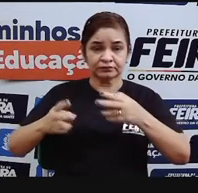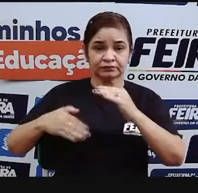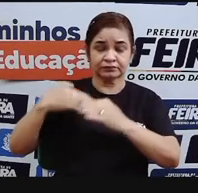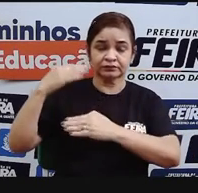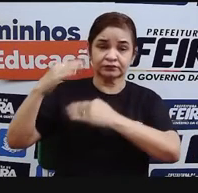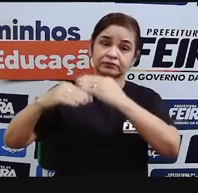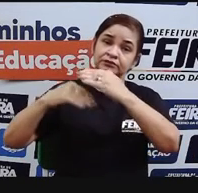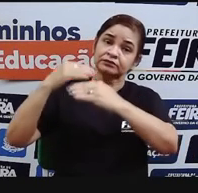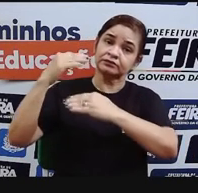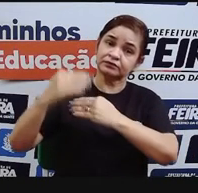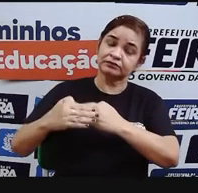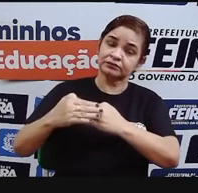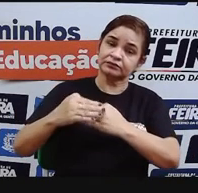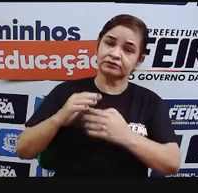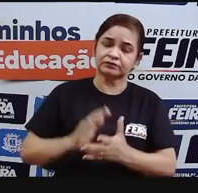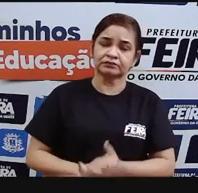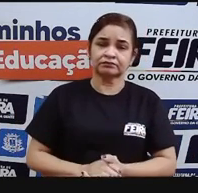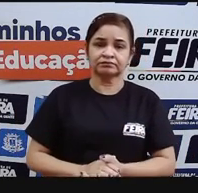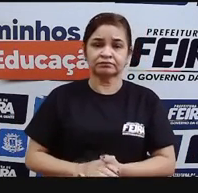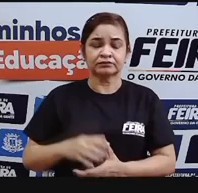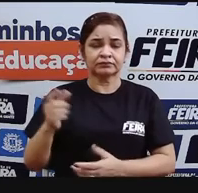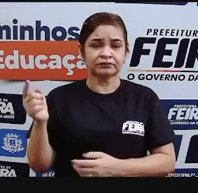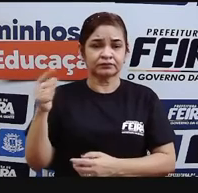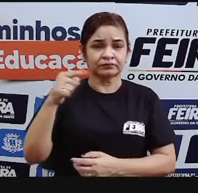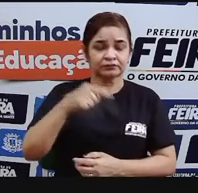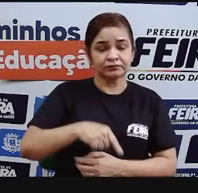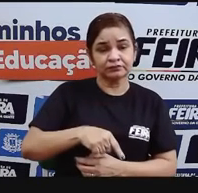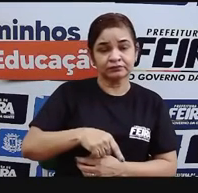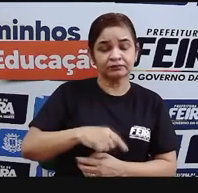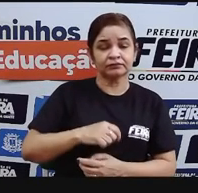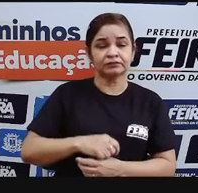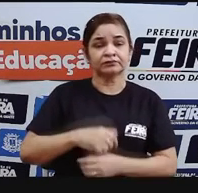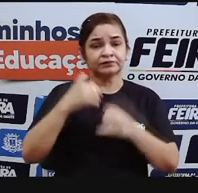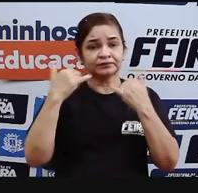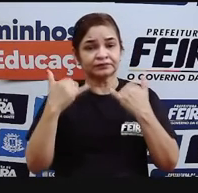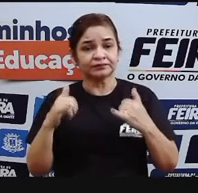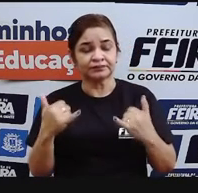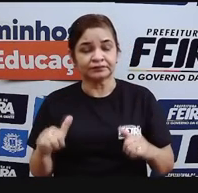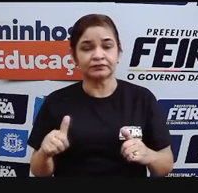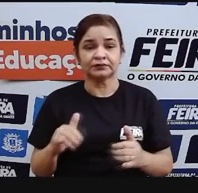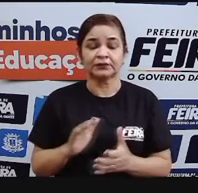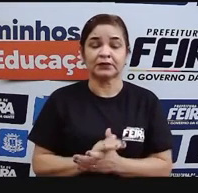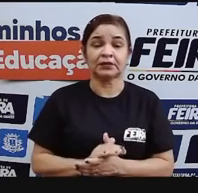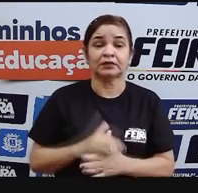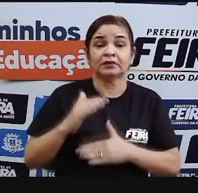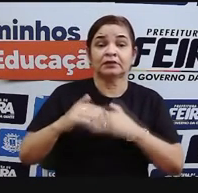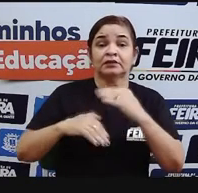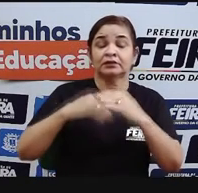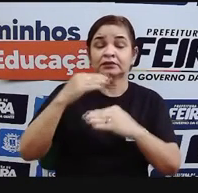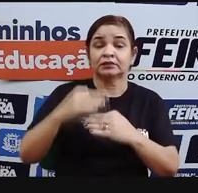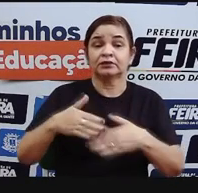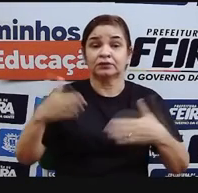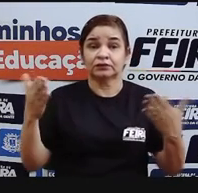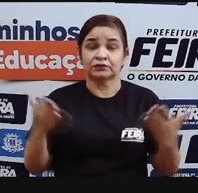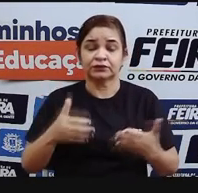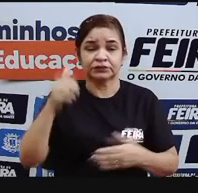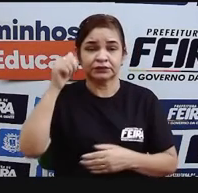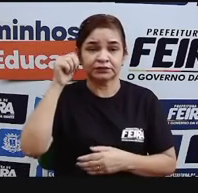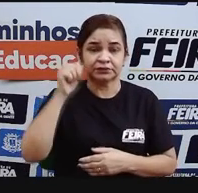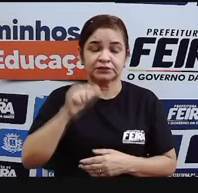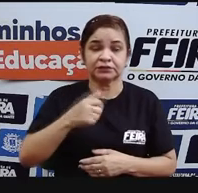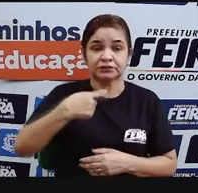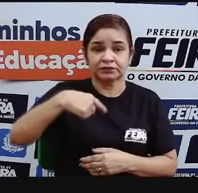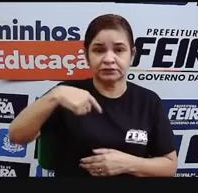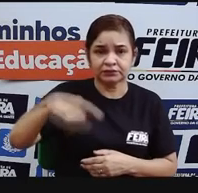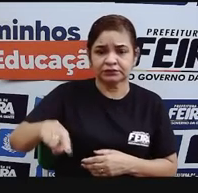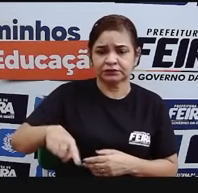do tempo as denúncias contra essas violências é que aumentaram. Na verdade, a violência ela